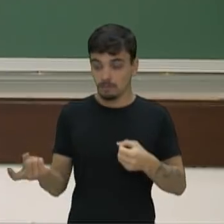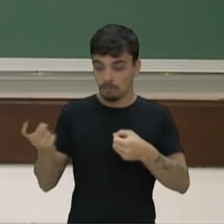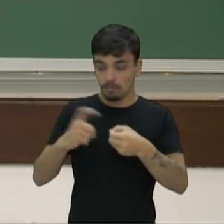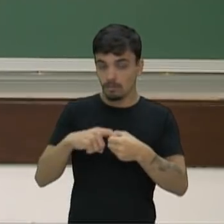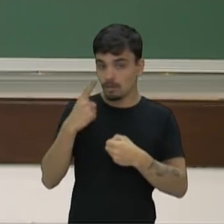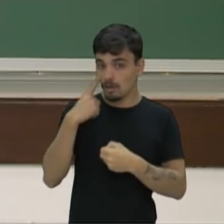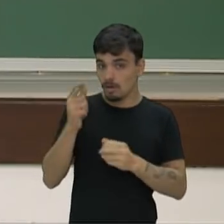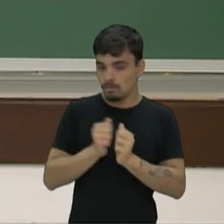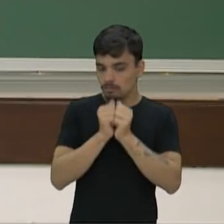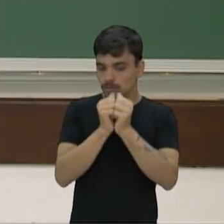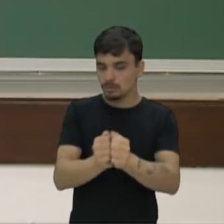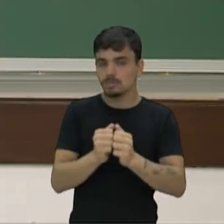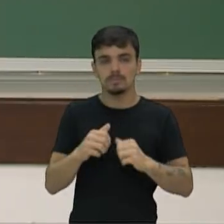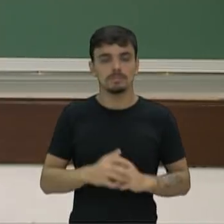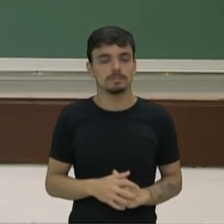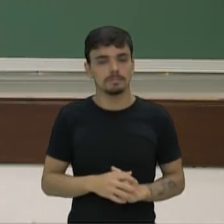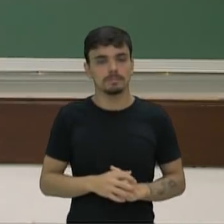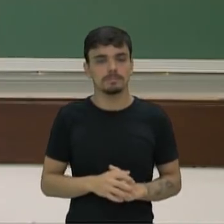Voltei. Vamos juntos?